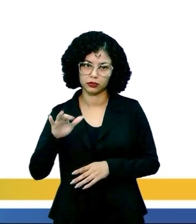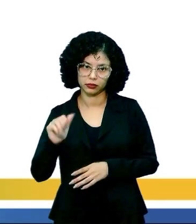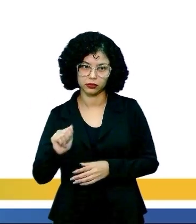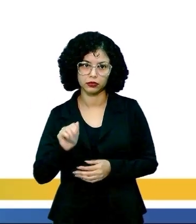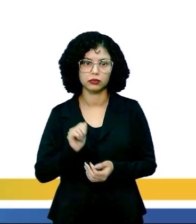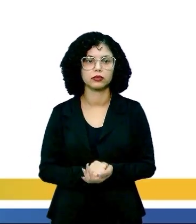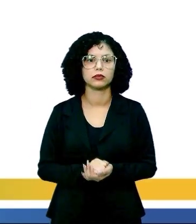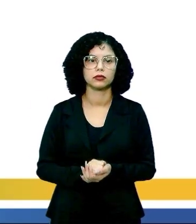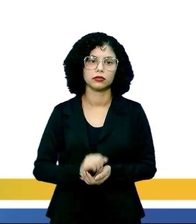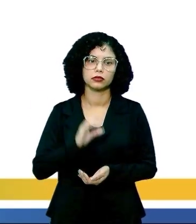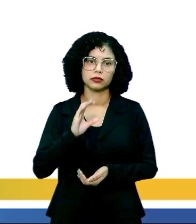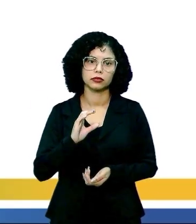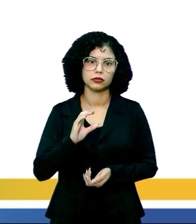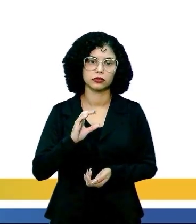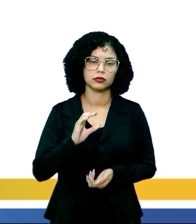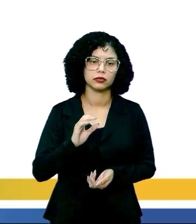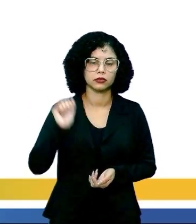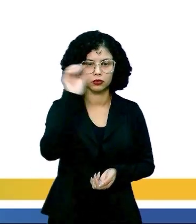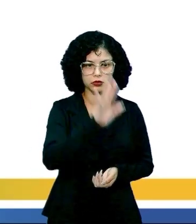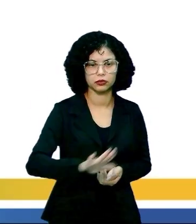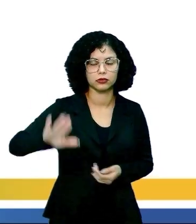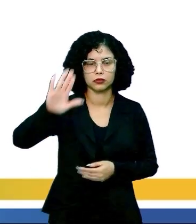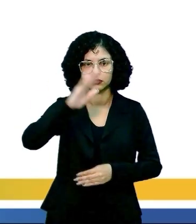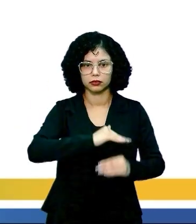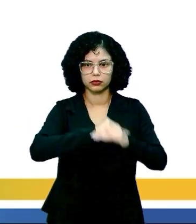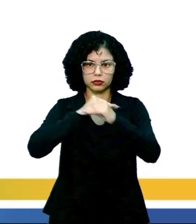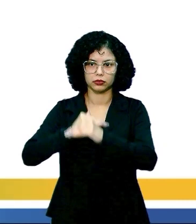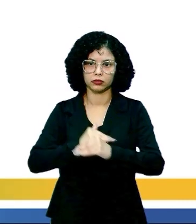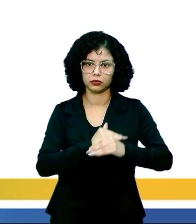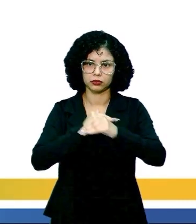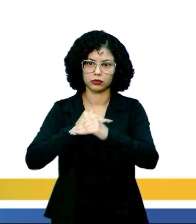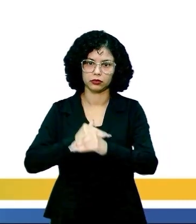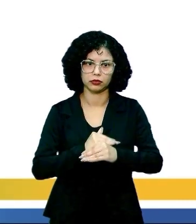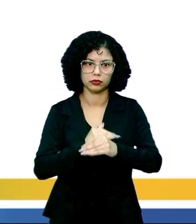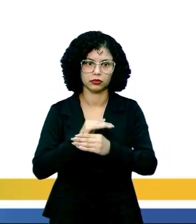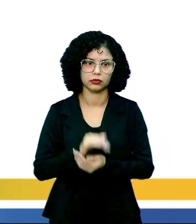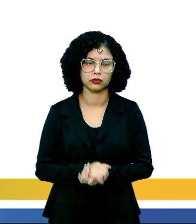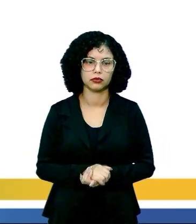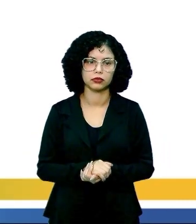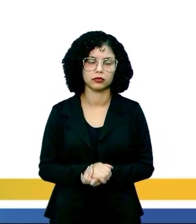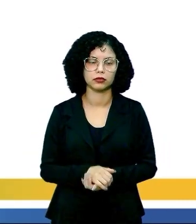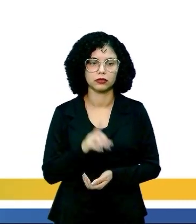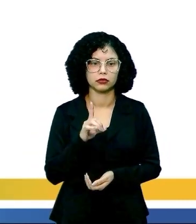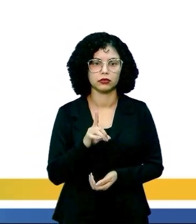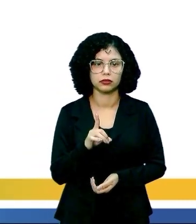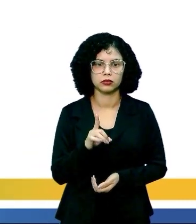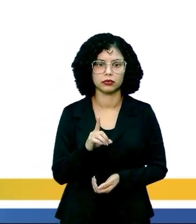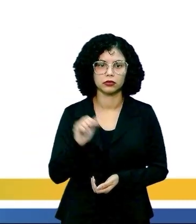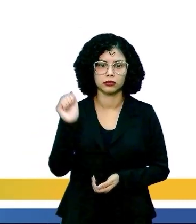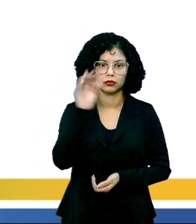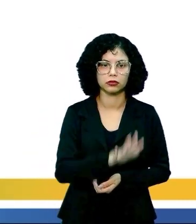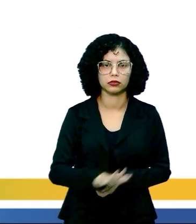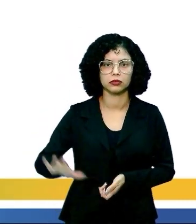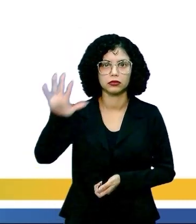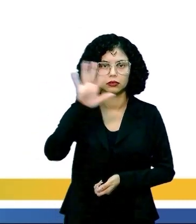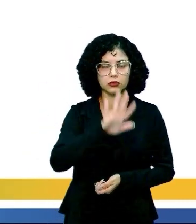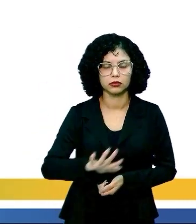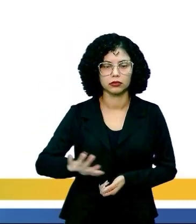e meritocracia; letra C, universalismo e igualitarismo; letra